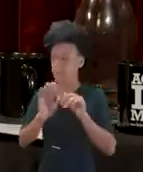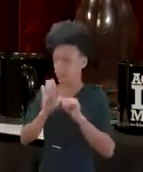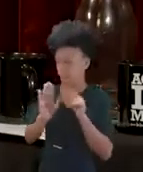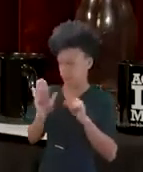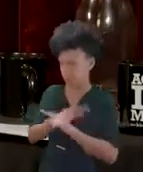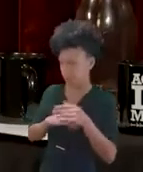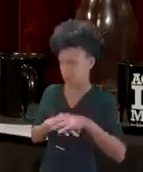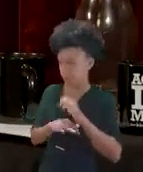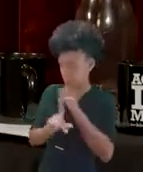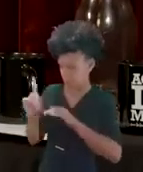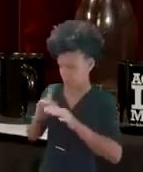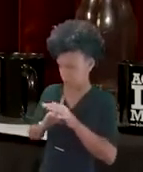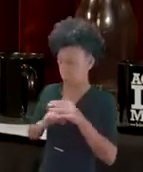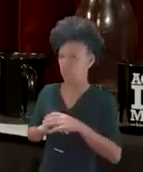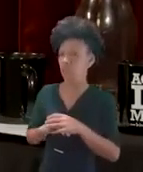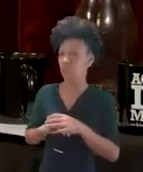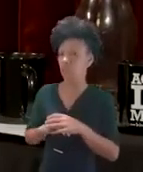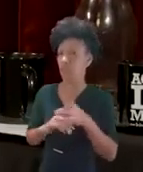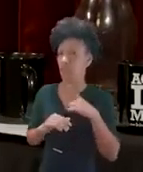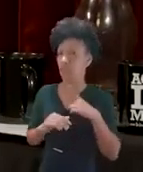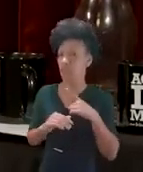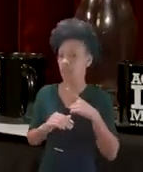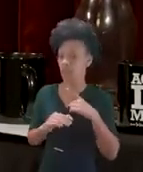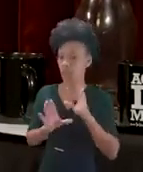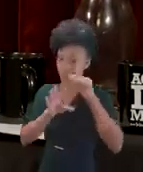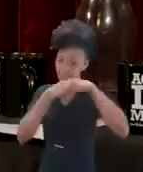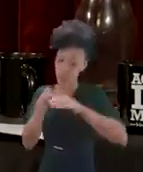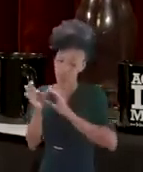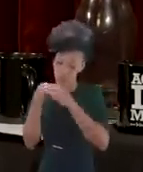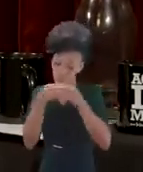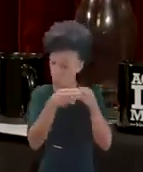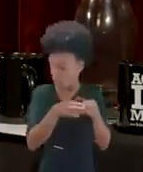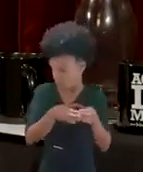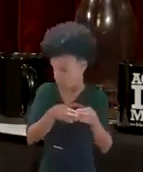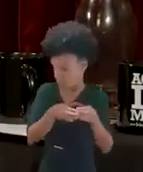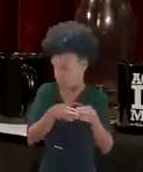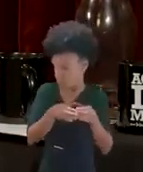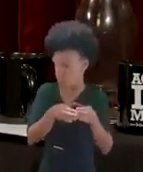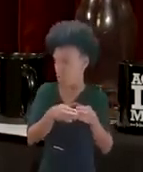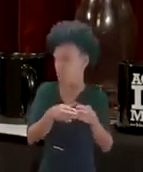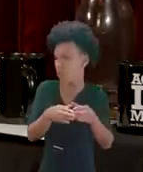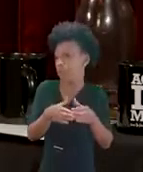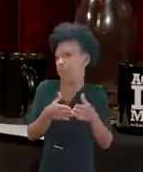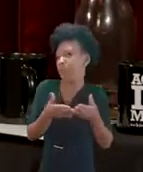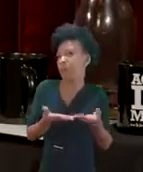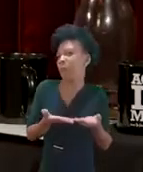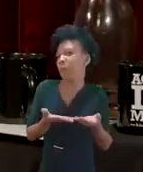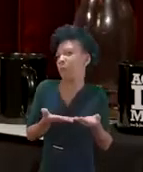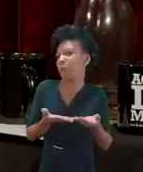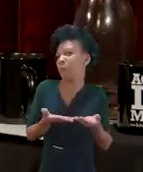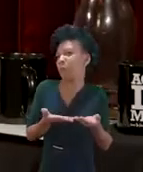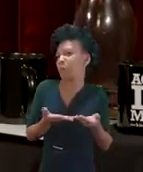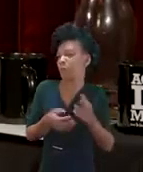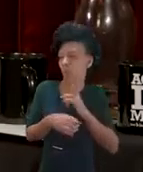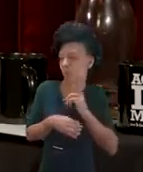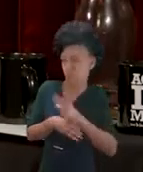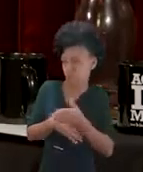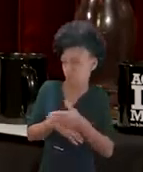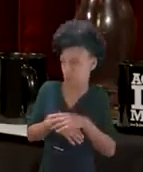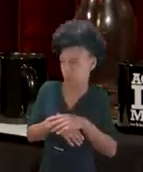primeira pergunta que eu faço a sociedade ela também várias sociedades vizinhas isso Qual é o